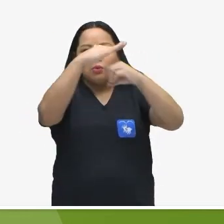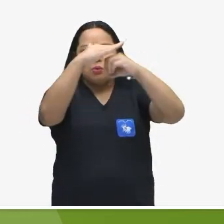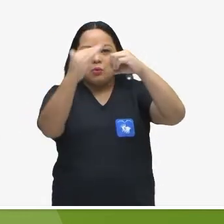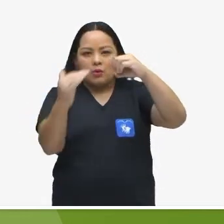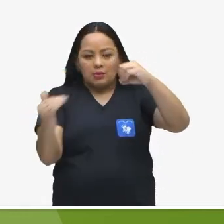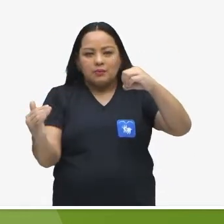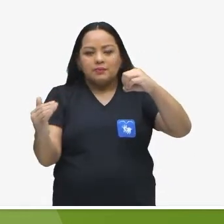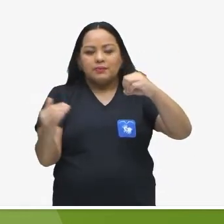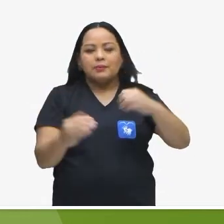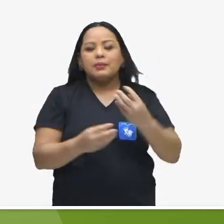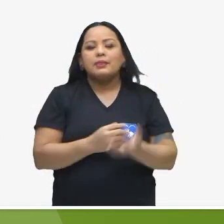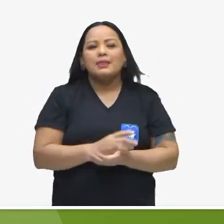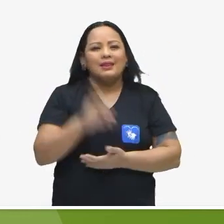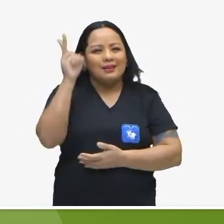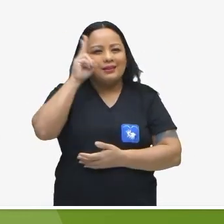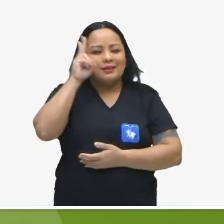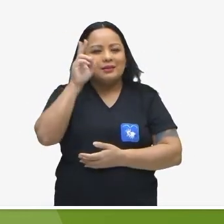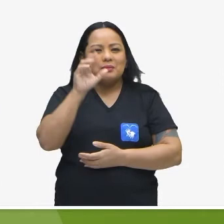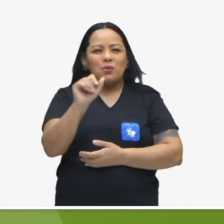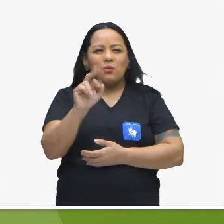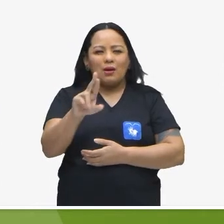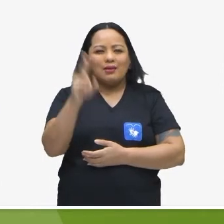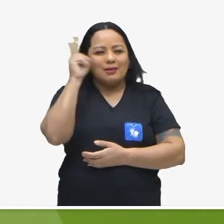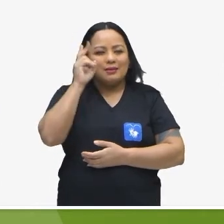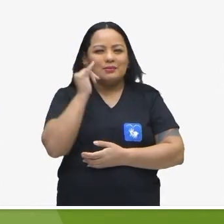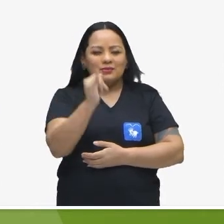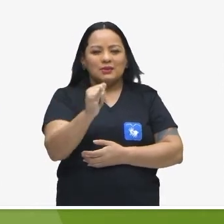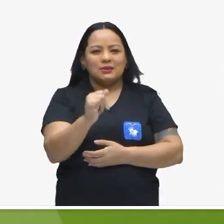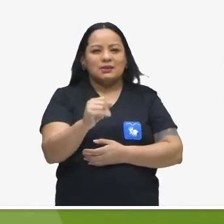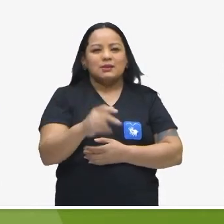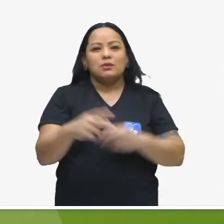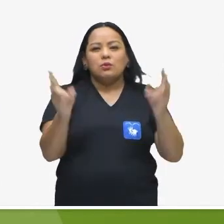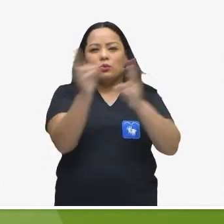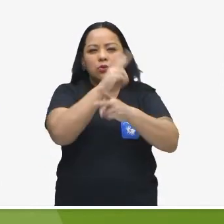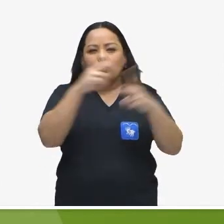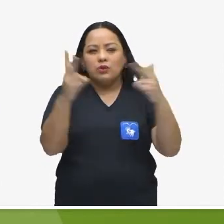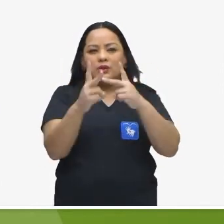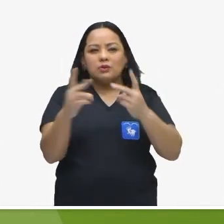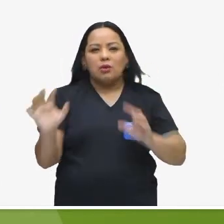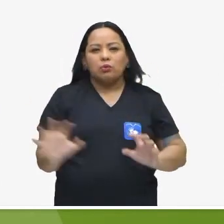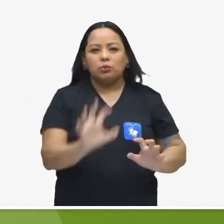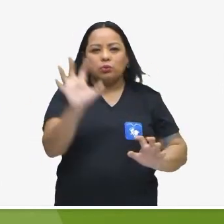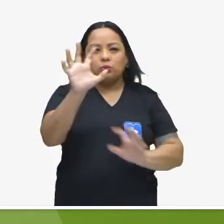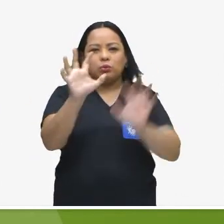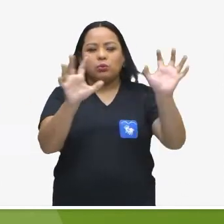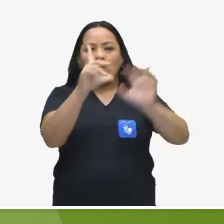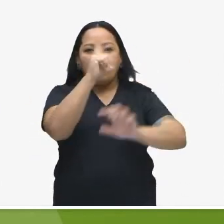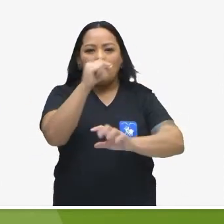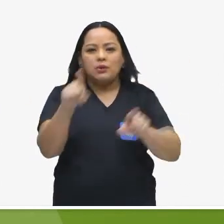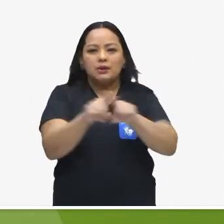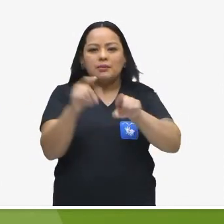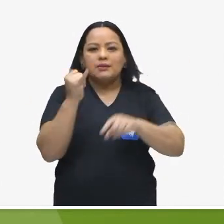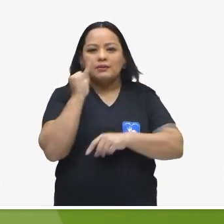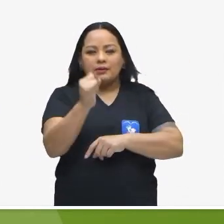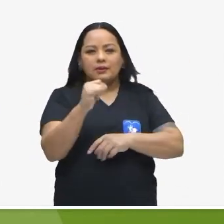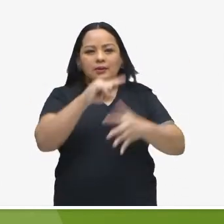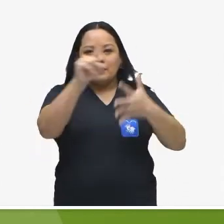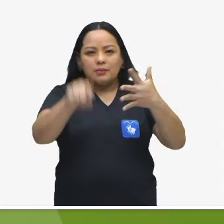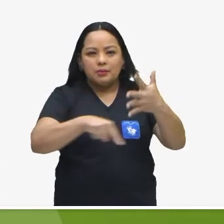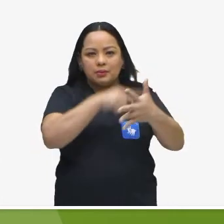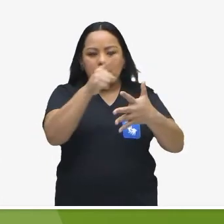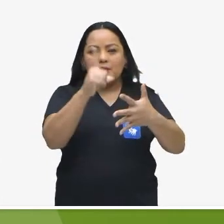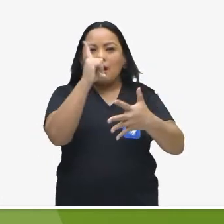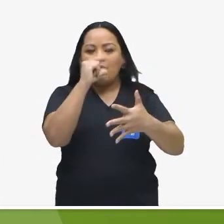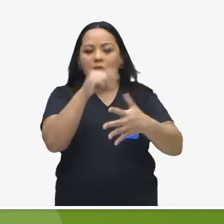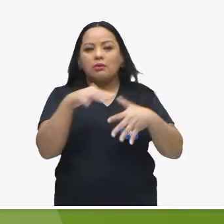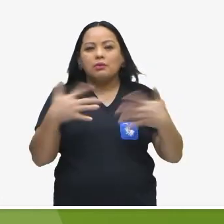no ar, lembra que nós falamos disso? No ar nós temos vapor de água, nós falamos também sobre o ciclo da água.